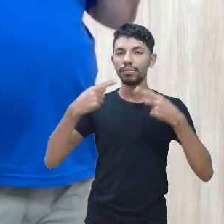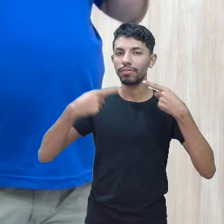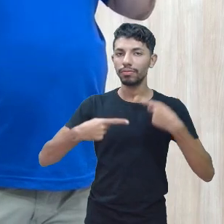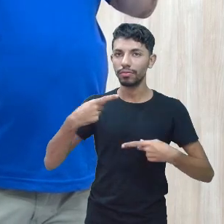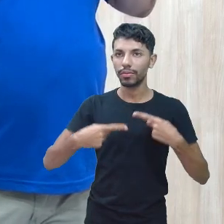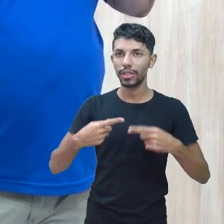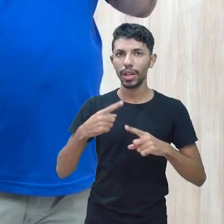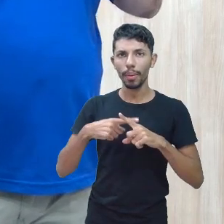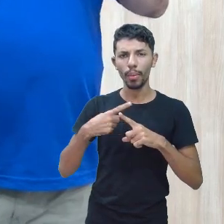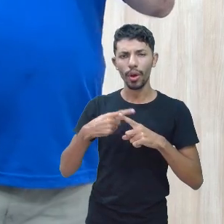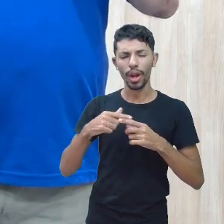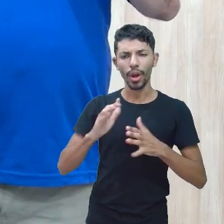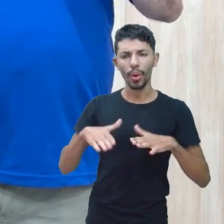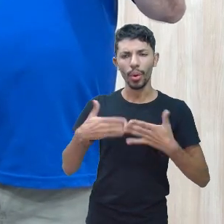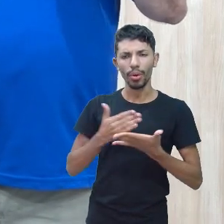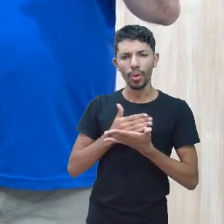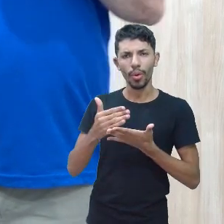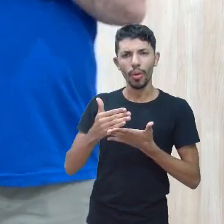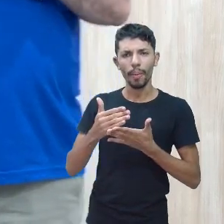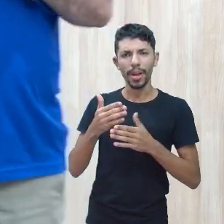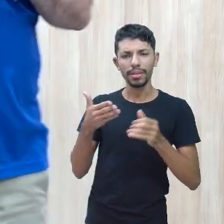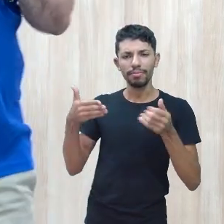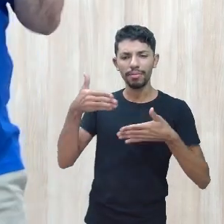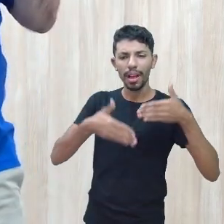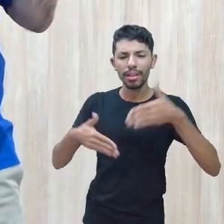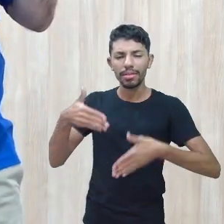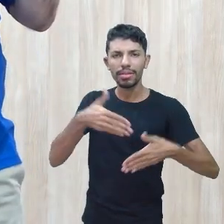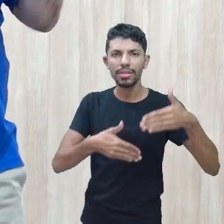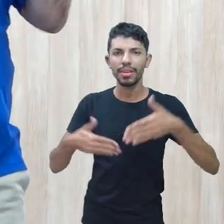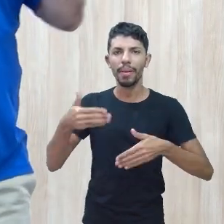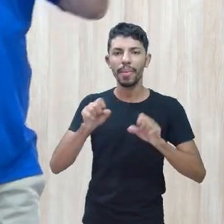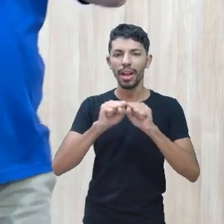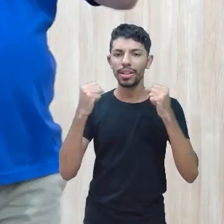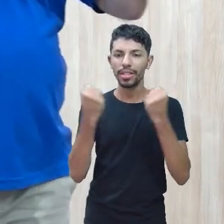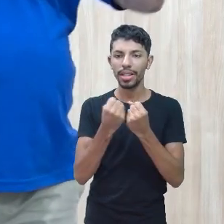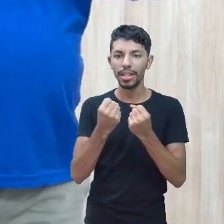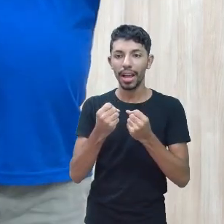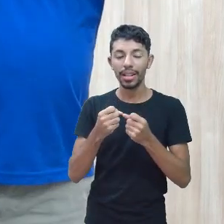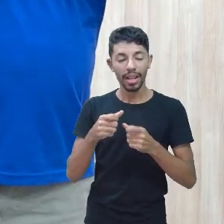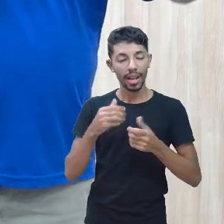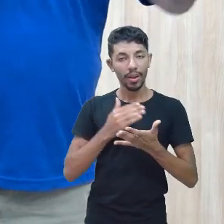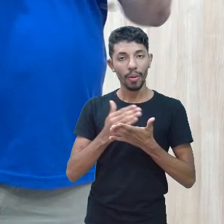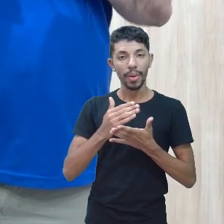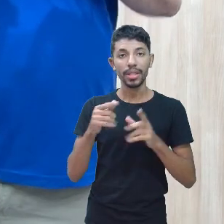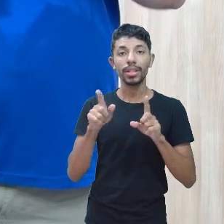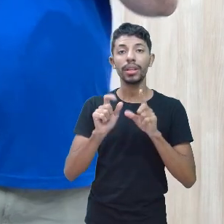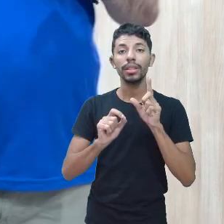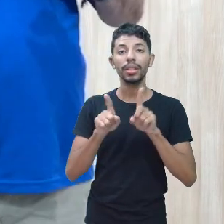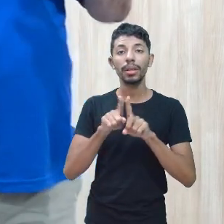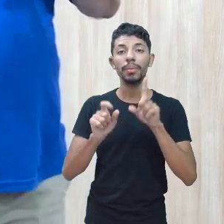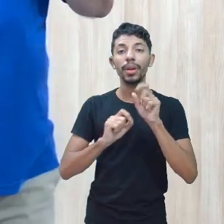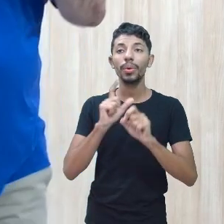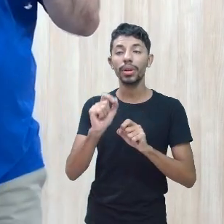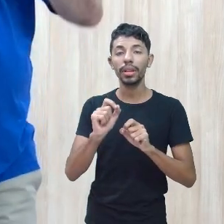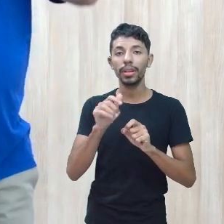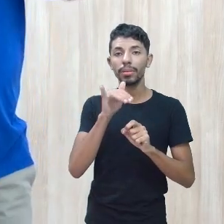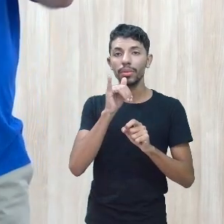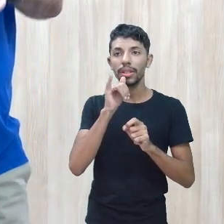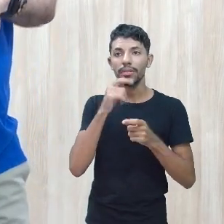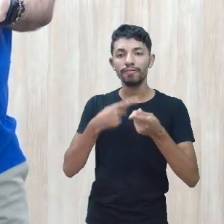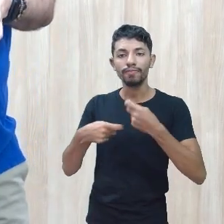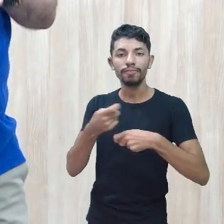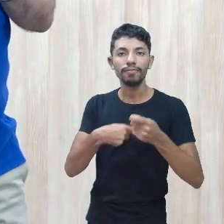que negociar determinadas coisas, ele vai ter que criar estruturas para melhor se adequar